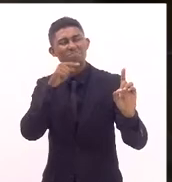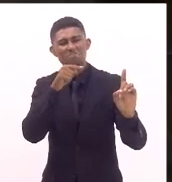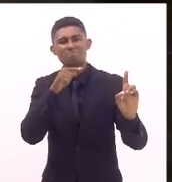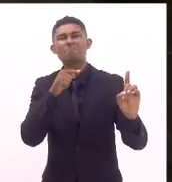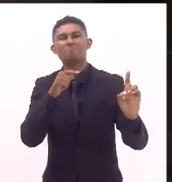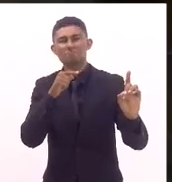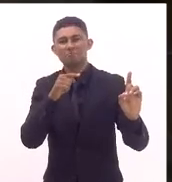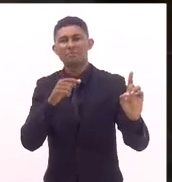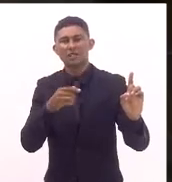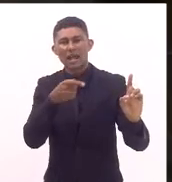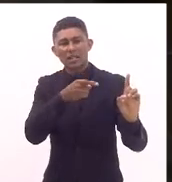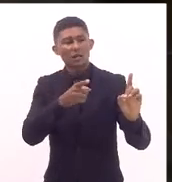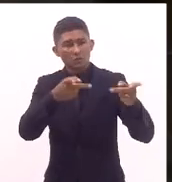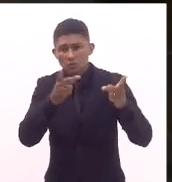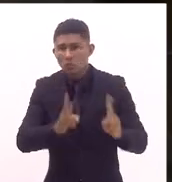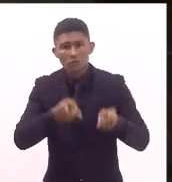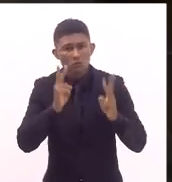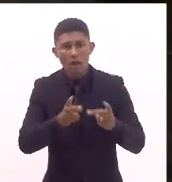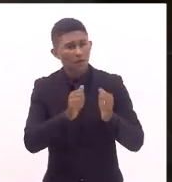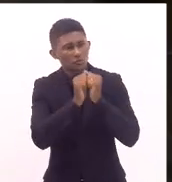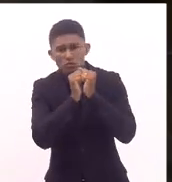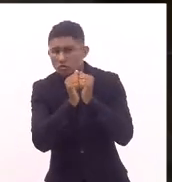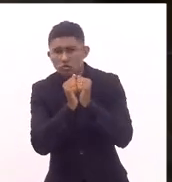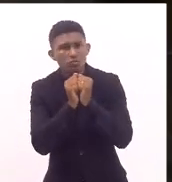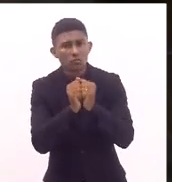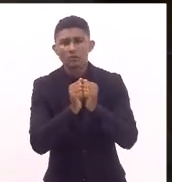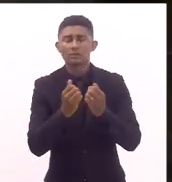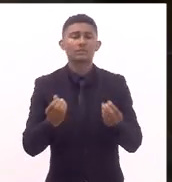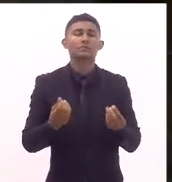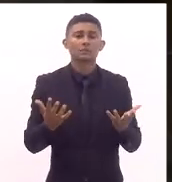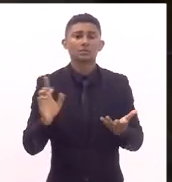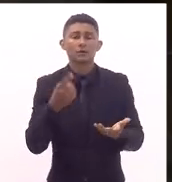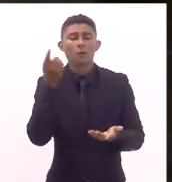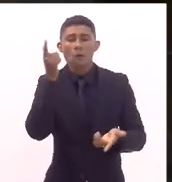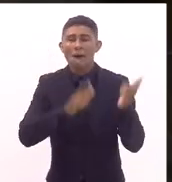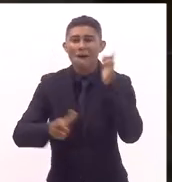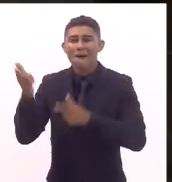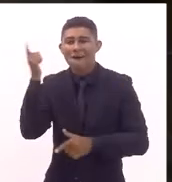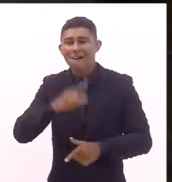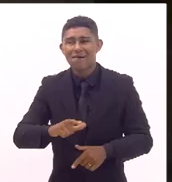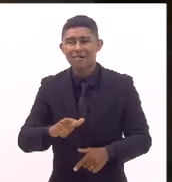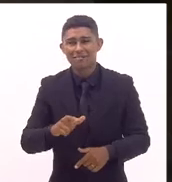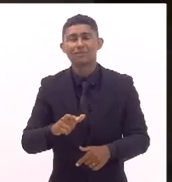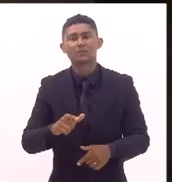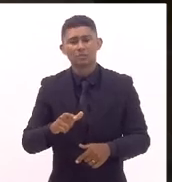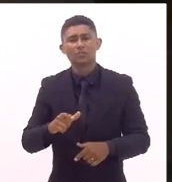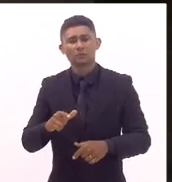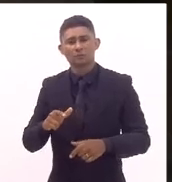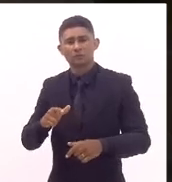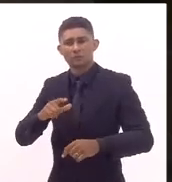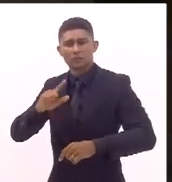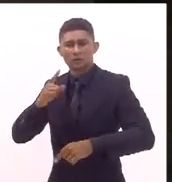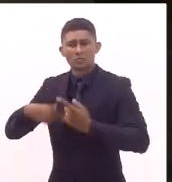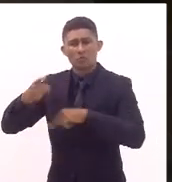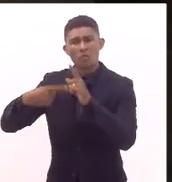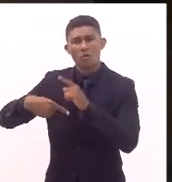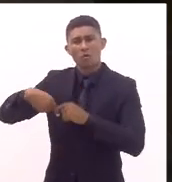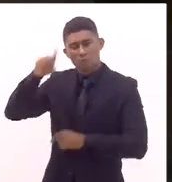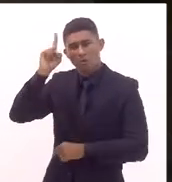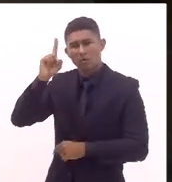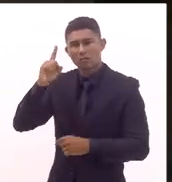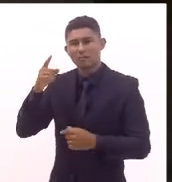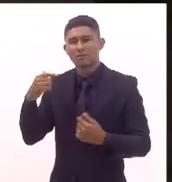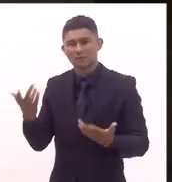a continuar caminhando conosco para que nós possamos romper em fé e romper com